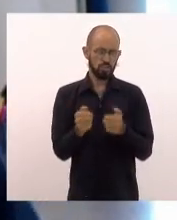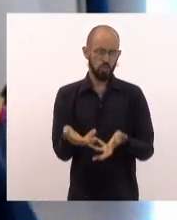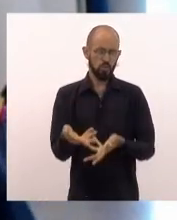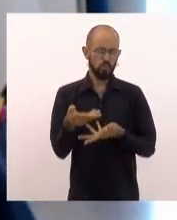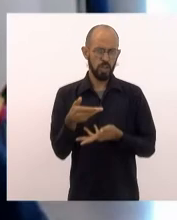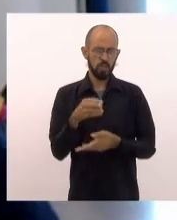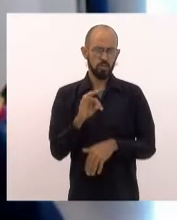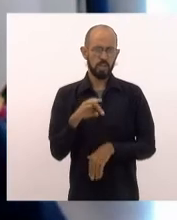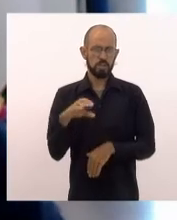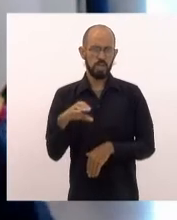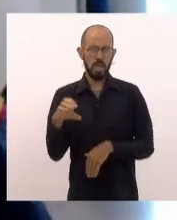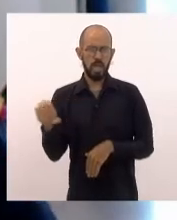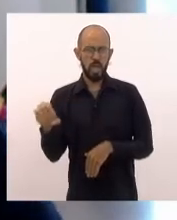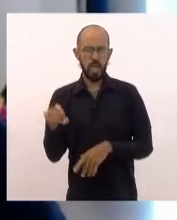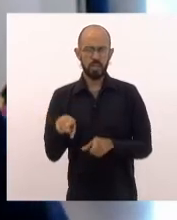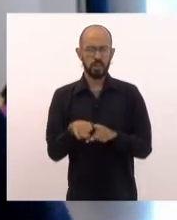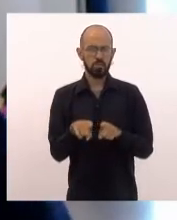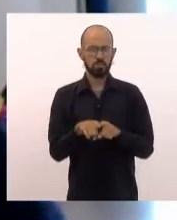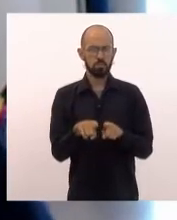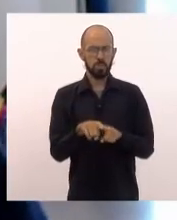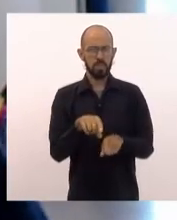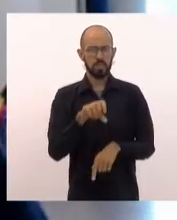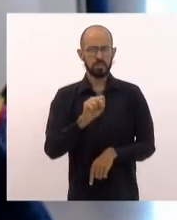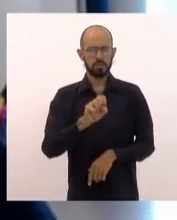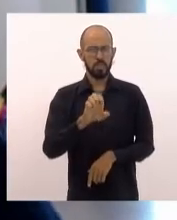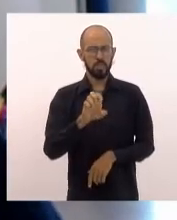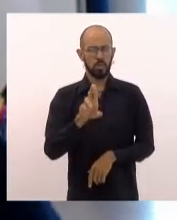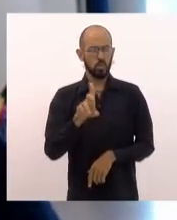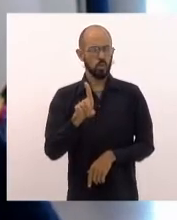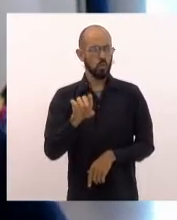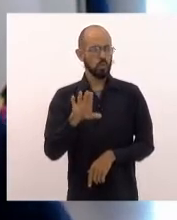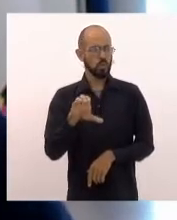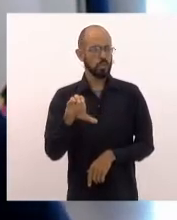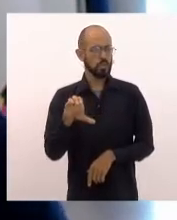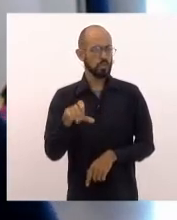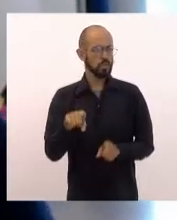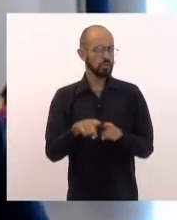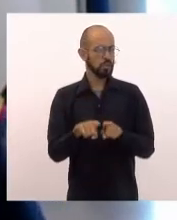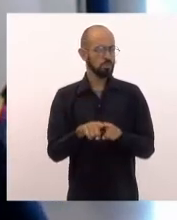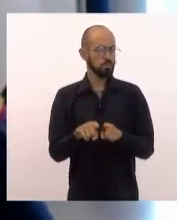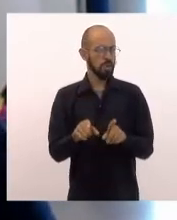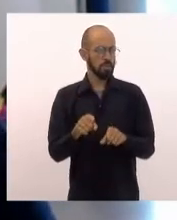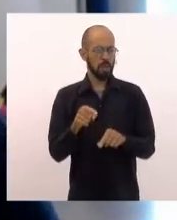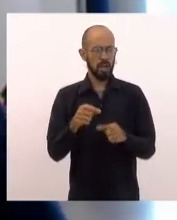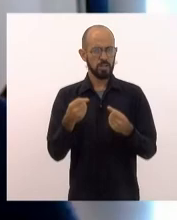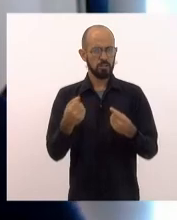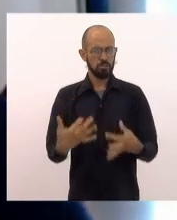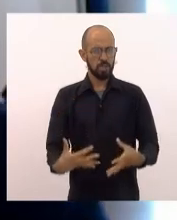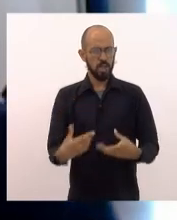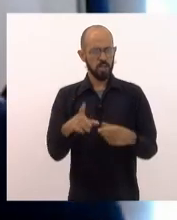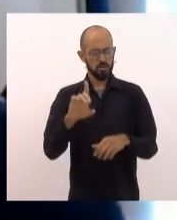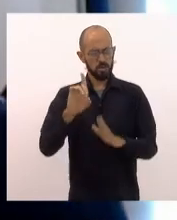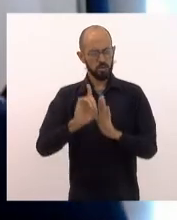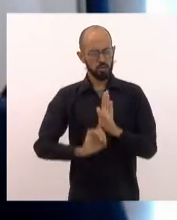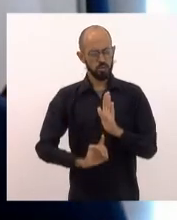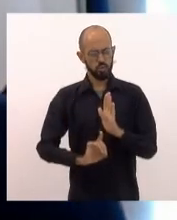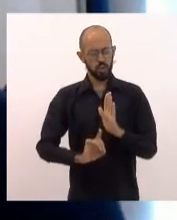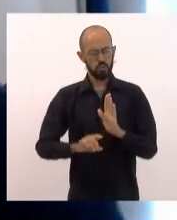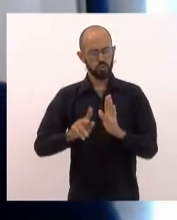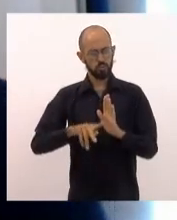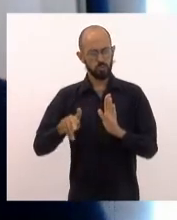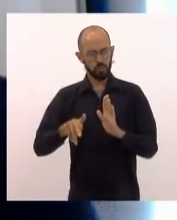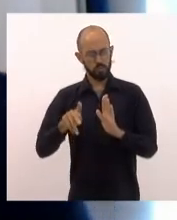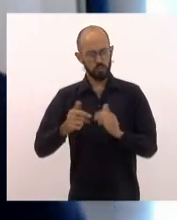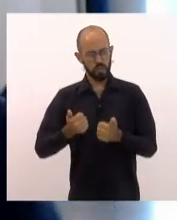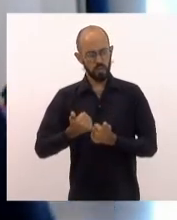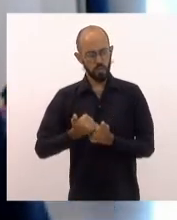Recuperação Fiscal, para chamar SEDUC e colocar essa situação assentada para que o direito dos professores a ter esse auxílio tecnológico